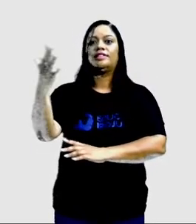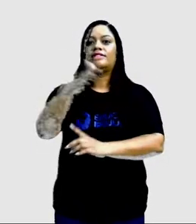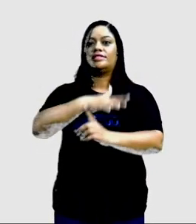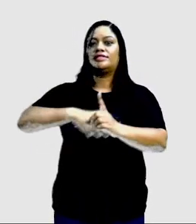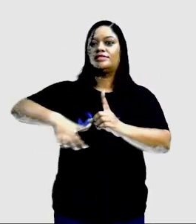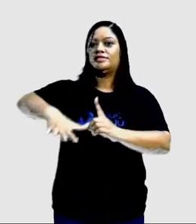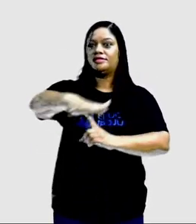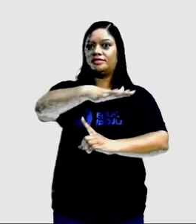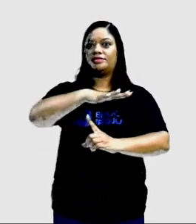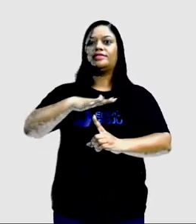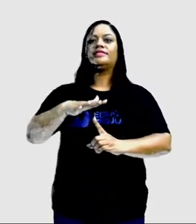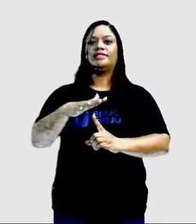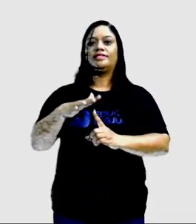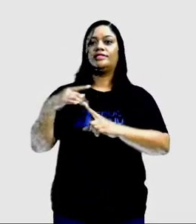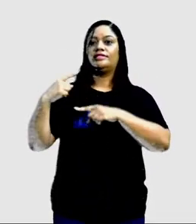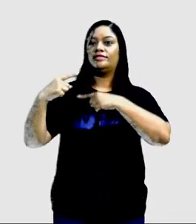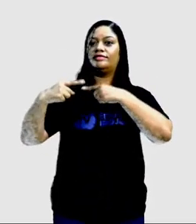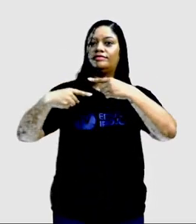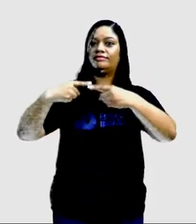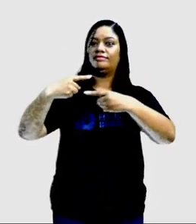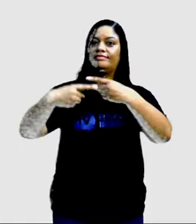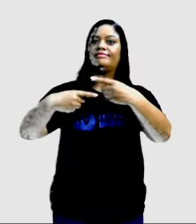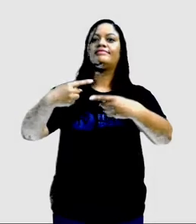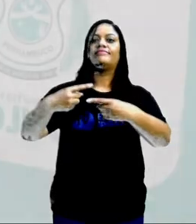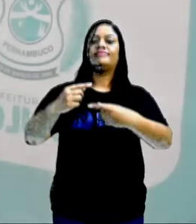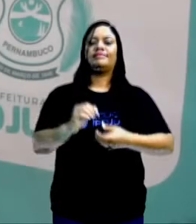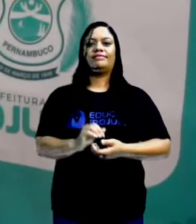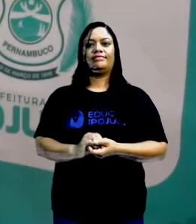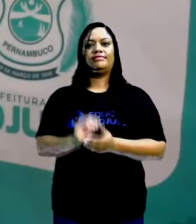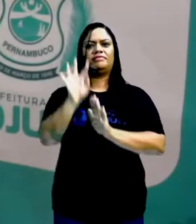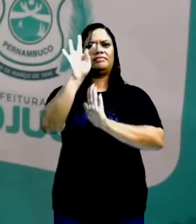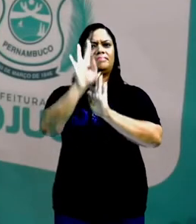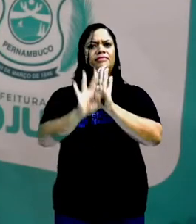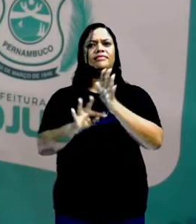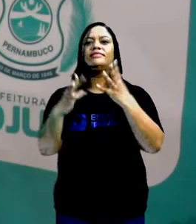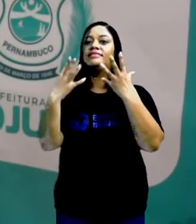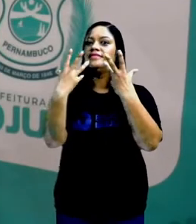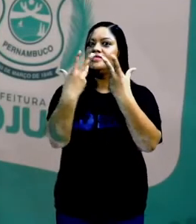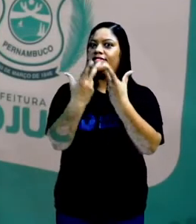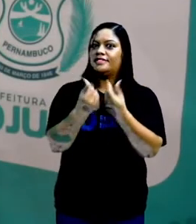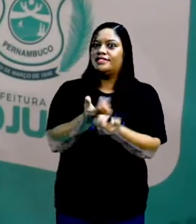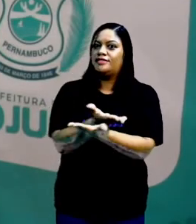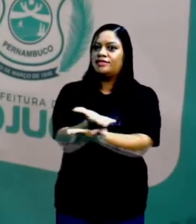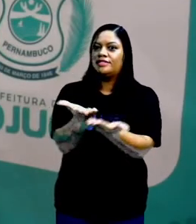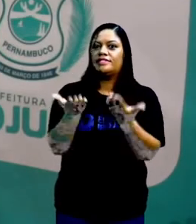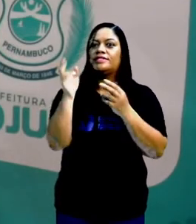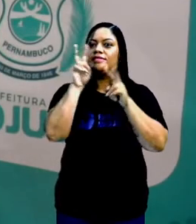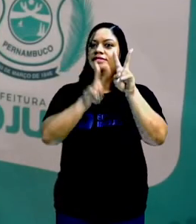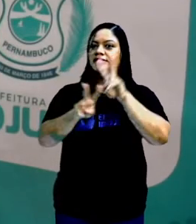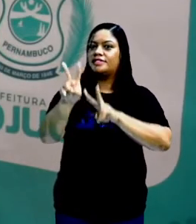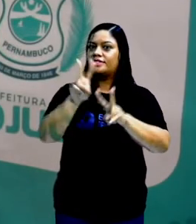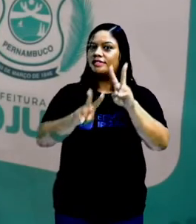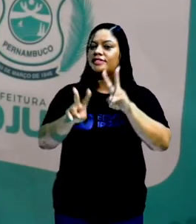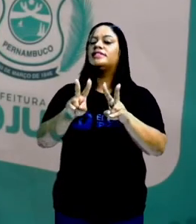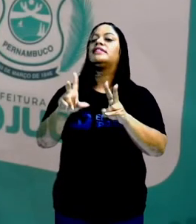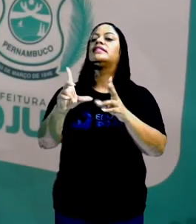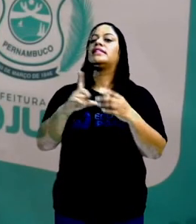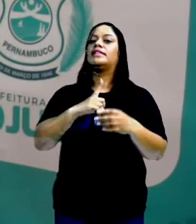herança. Minha gente, que texto lindo! Vocês observaram que tem várias palavras